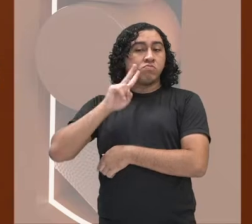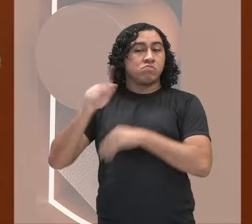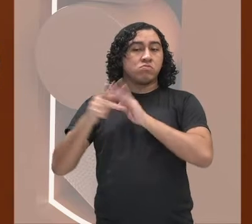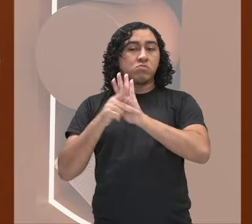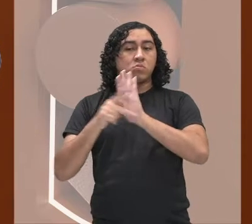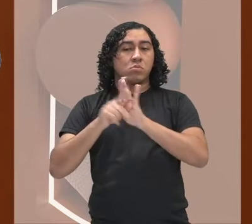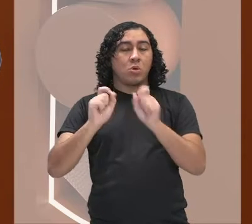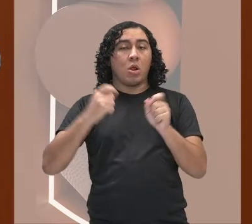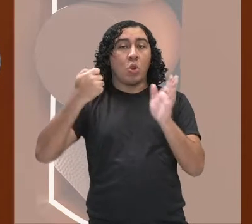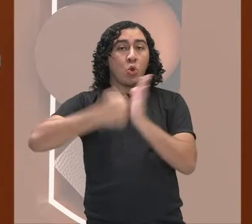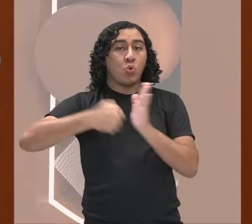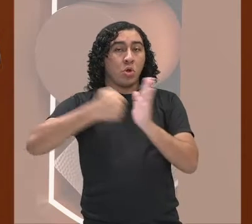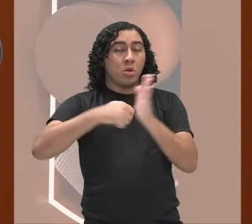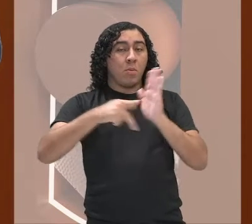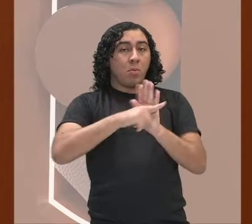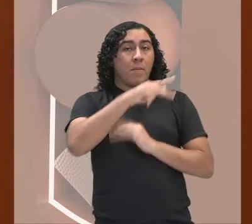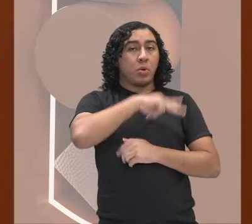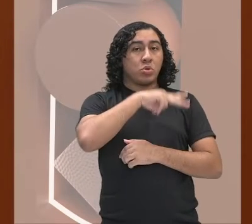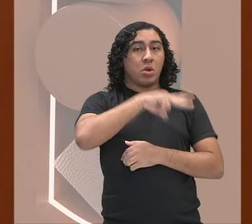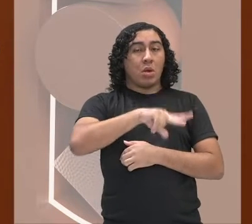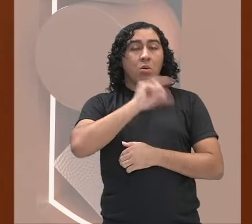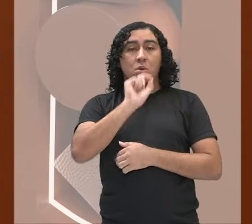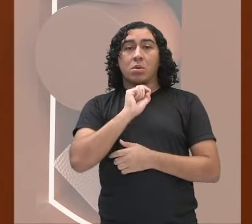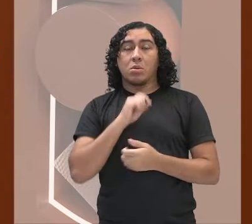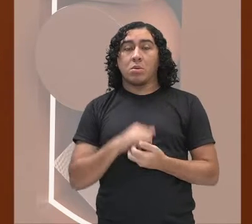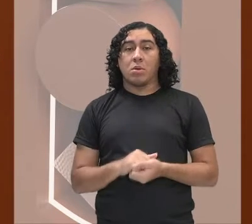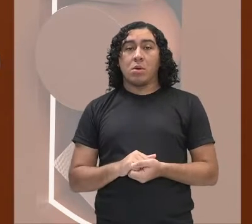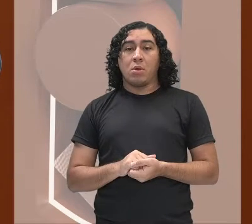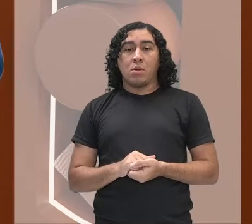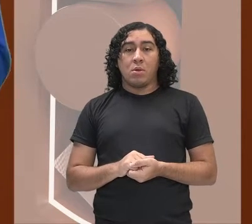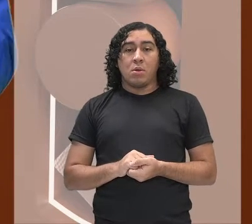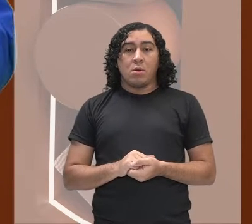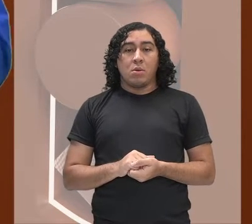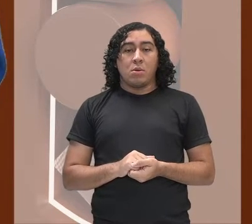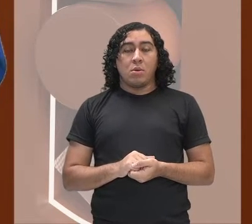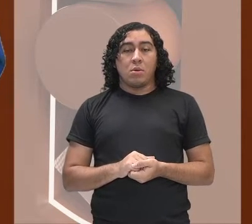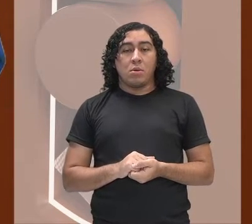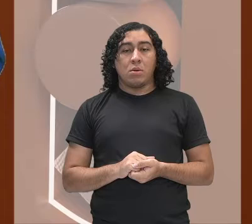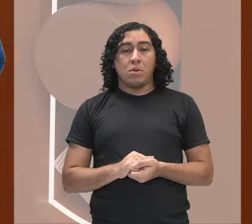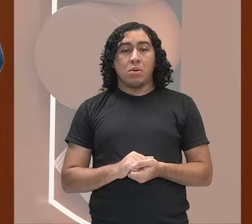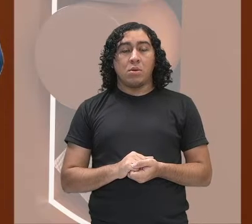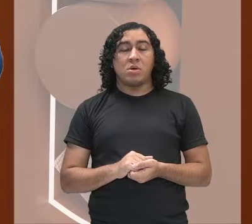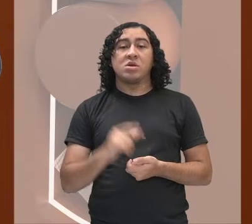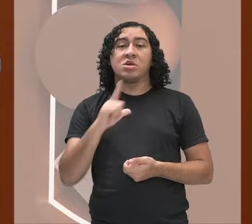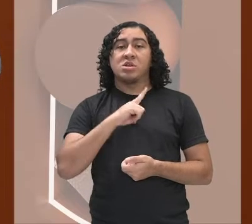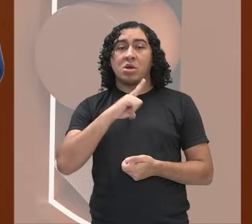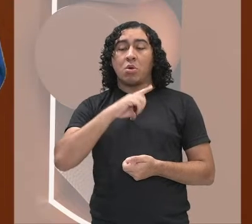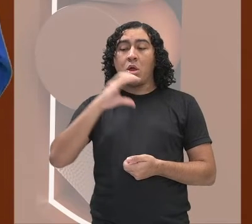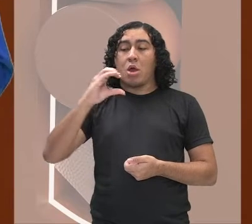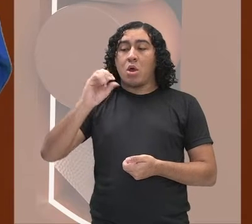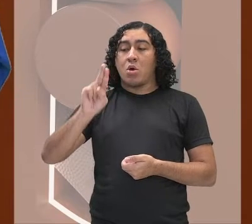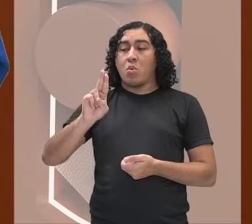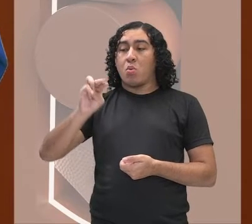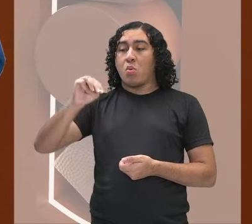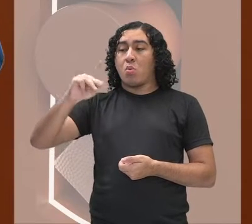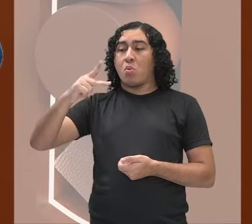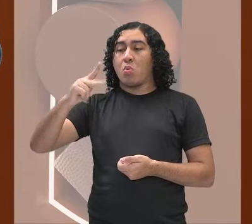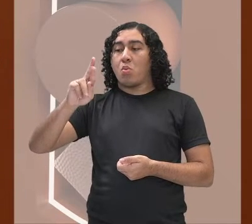pressão portuguesa foi o decreto chamado Cumpra-se. O que era o decreto